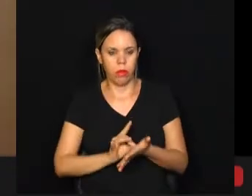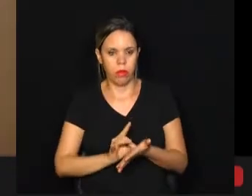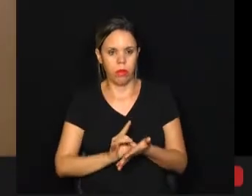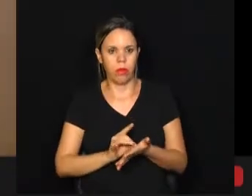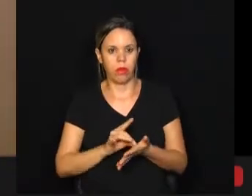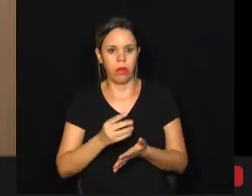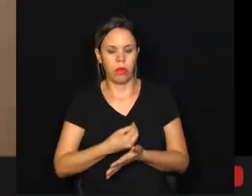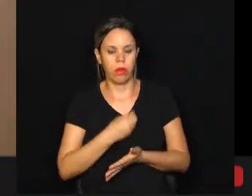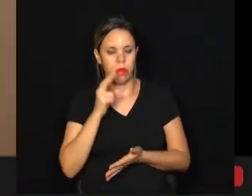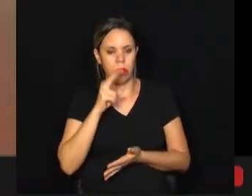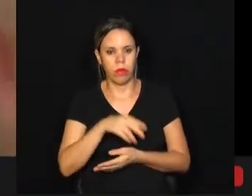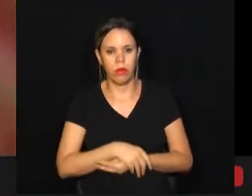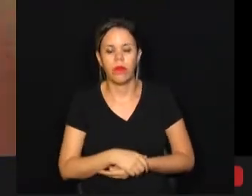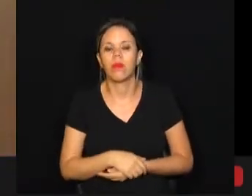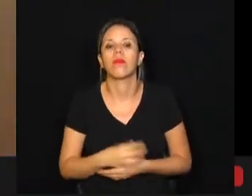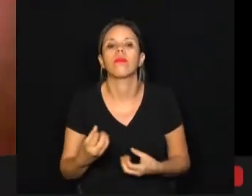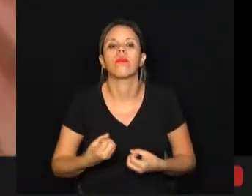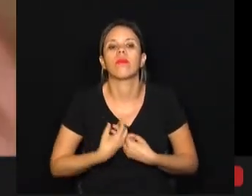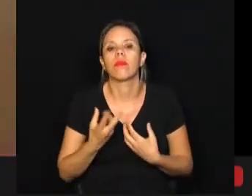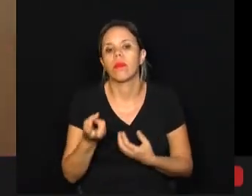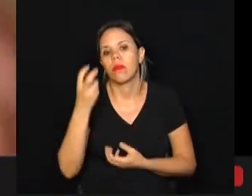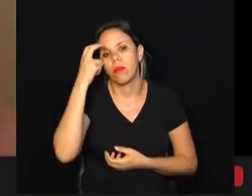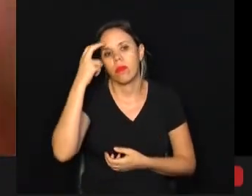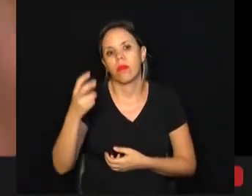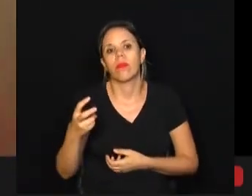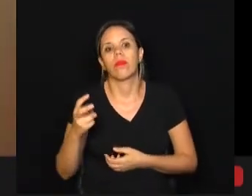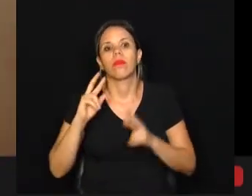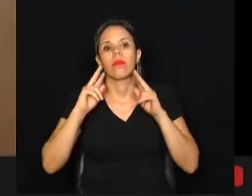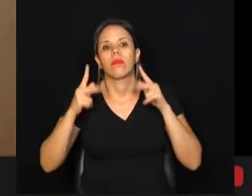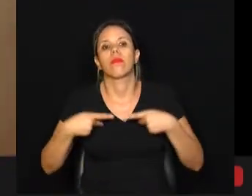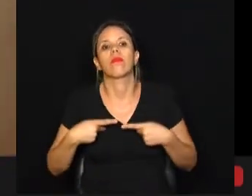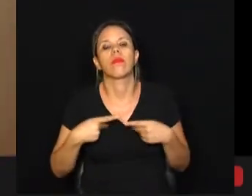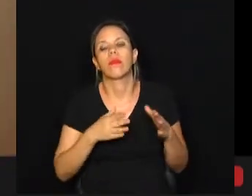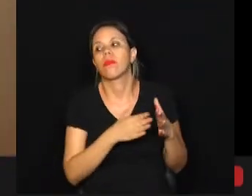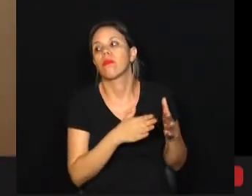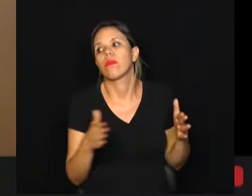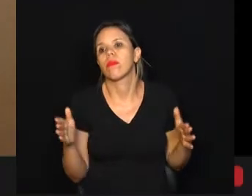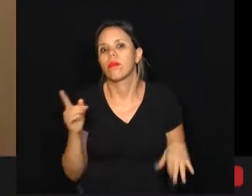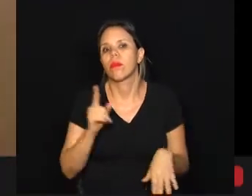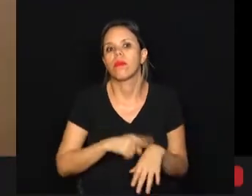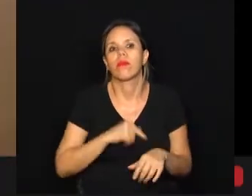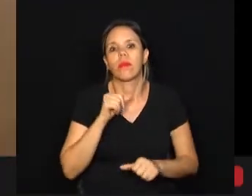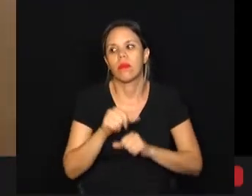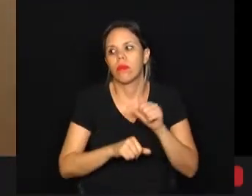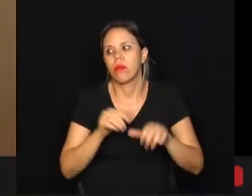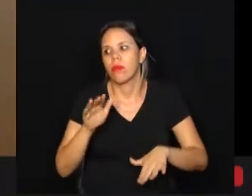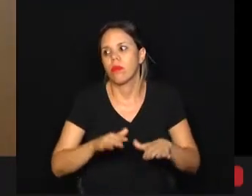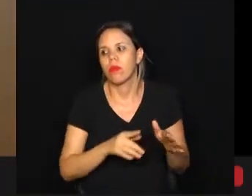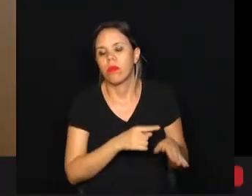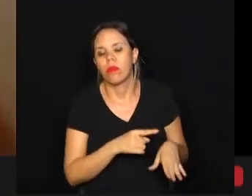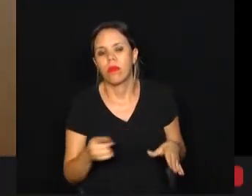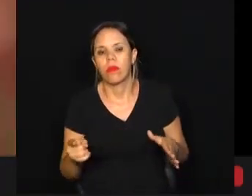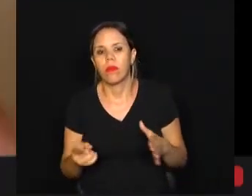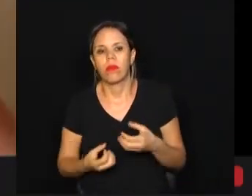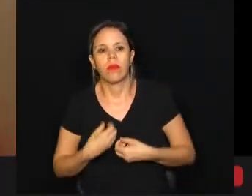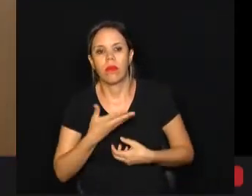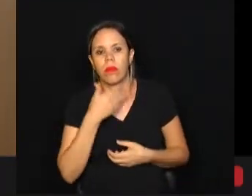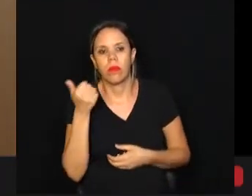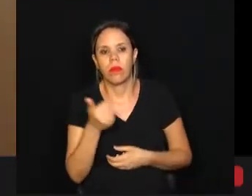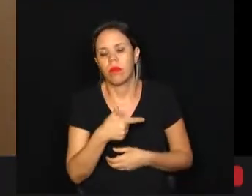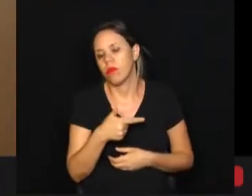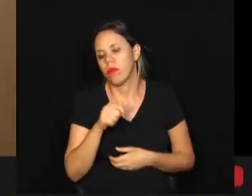vive. Né? A expressão cultural tem a cara do ser humano do seu tempo. Ela muda conforme o tempo. Por isso que não tem expressão melhor, expressão